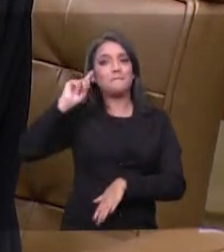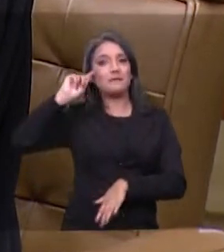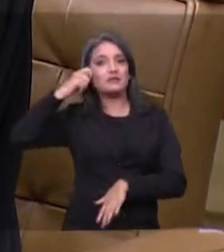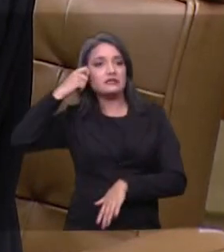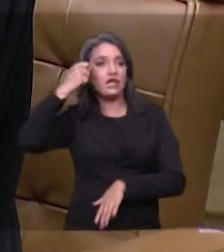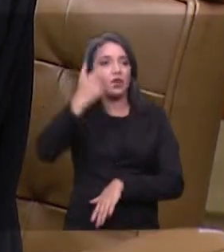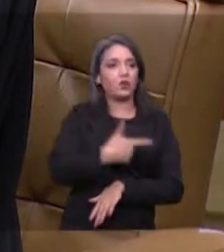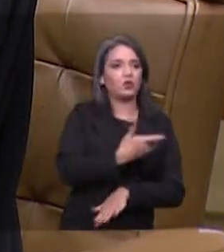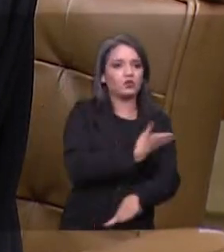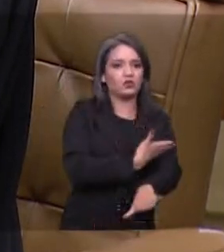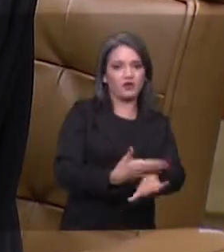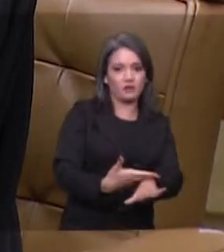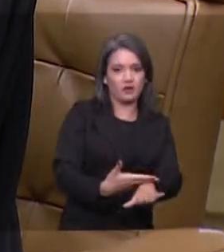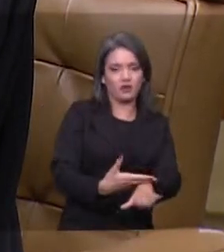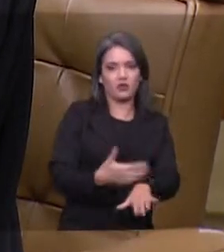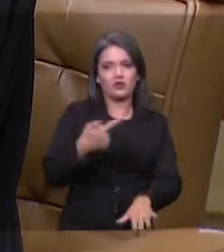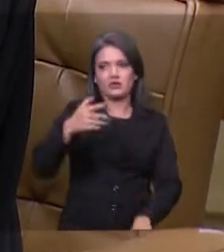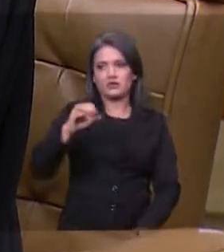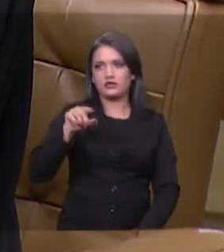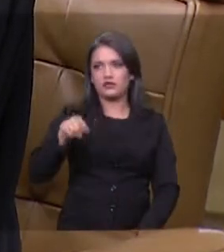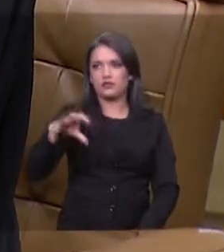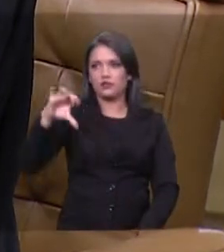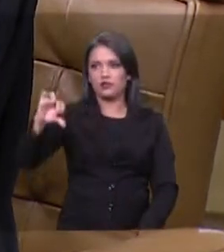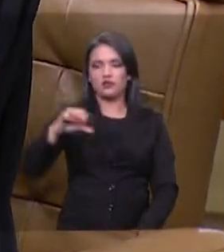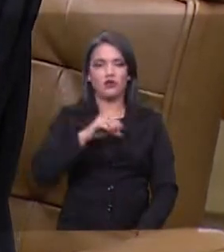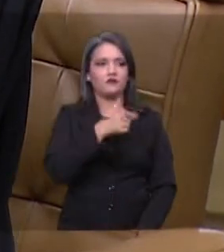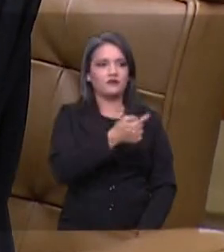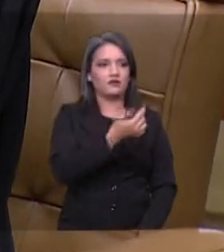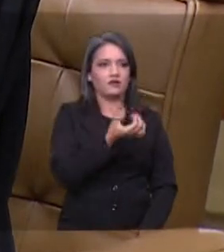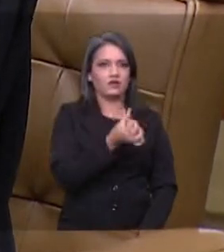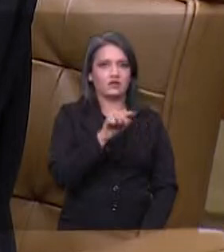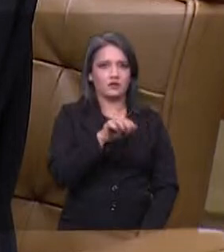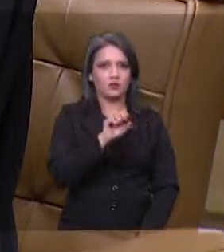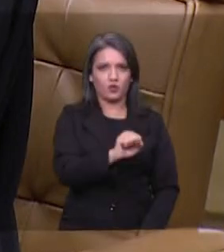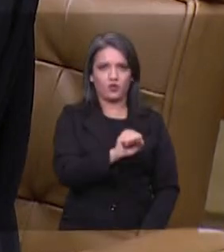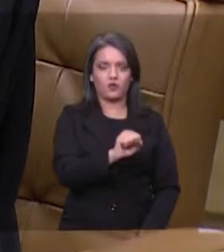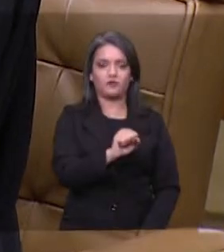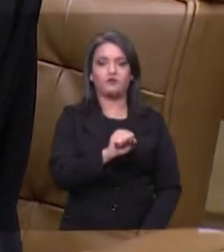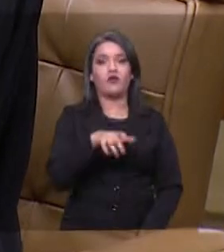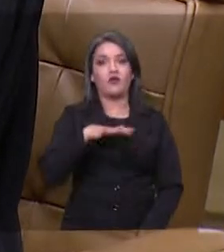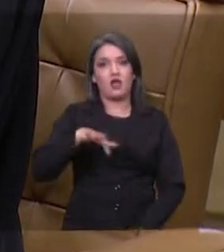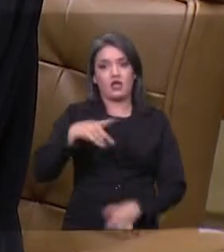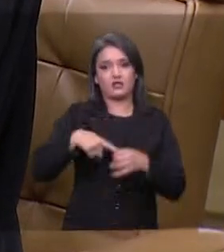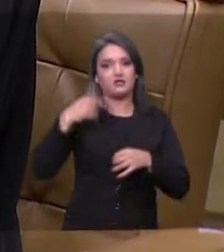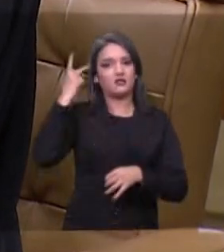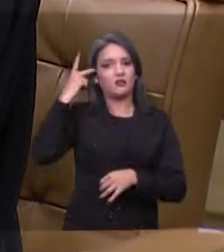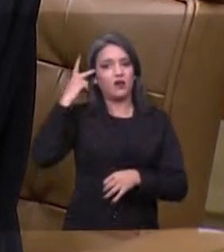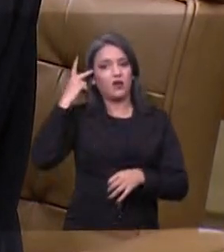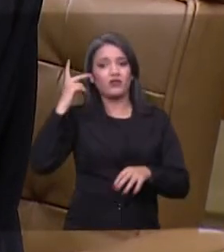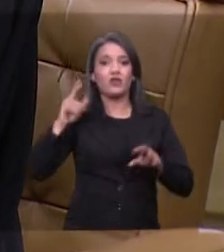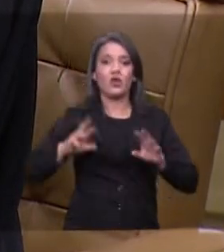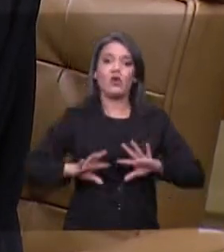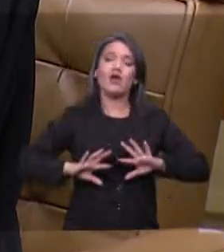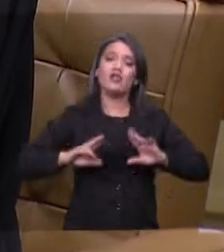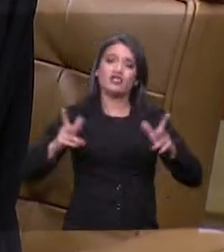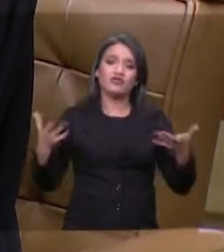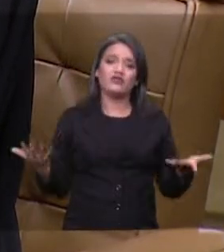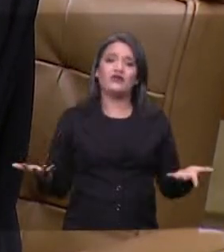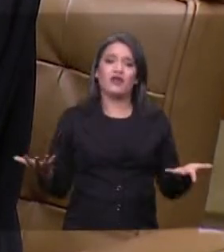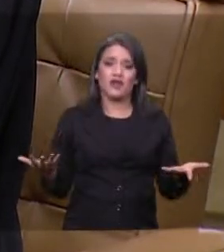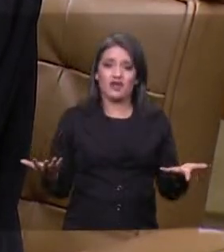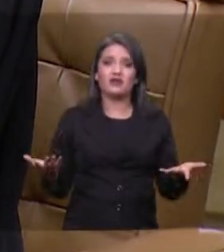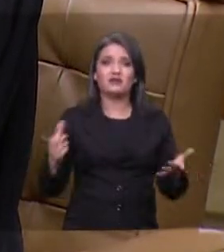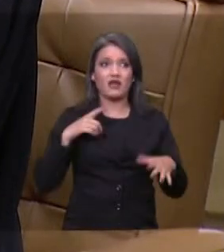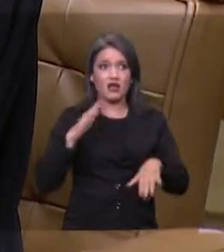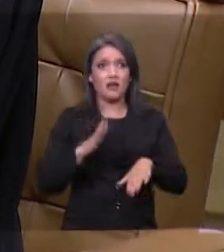70,9%, do que brancos, 66,8%, na cidade de São Paulo. A diferença é quase 50% a favor